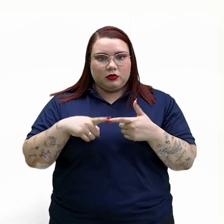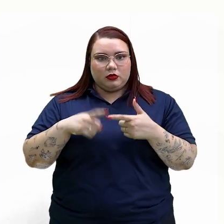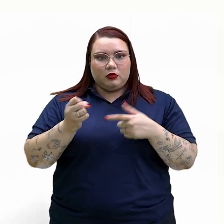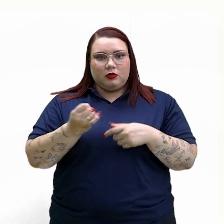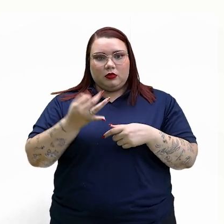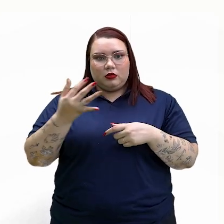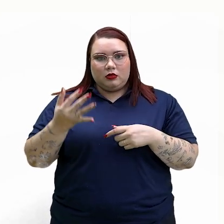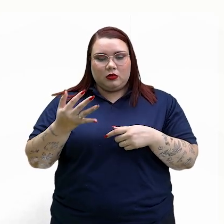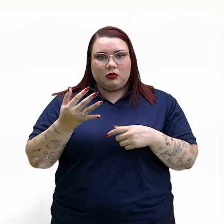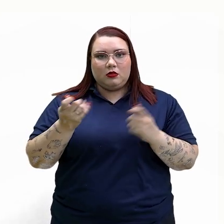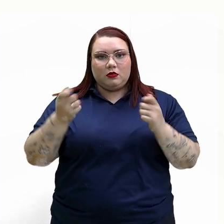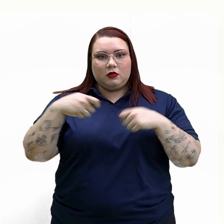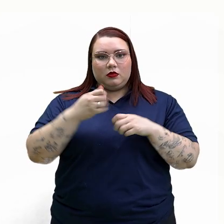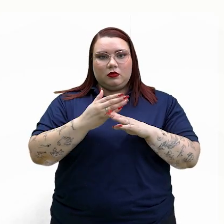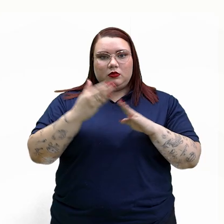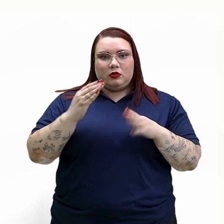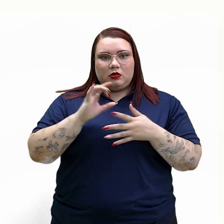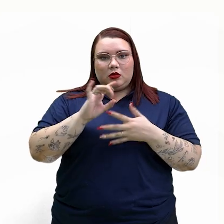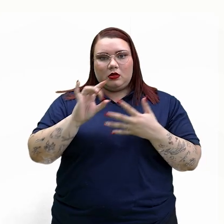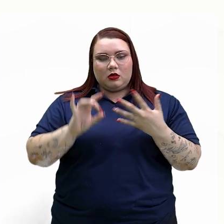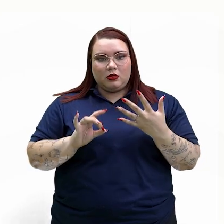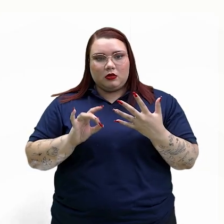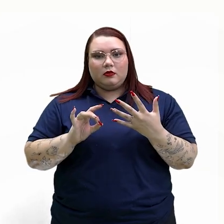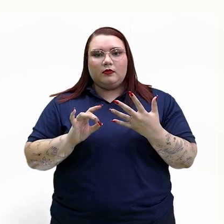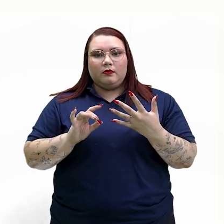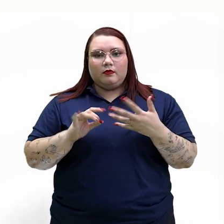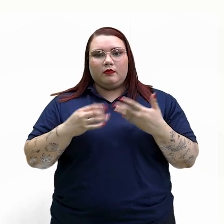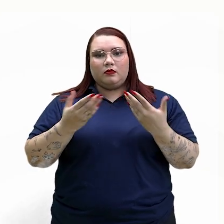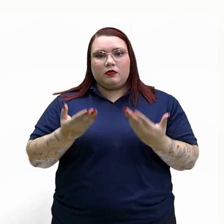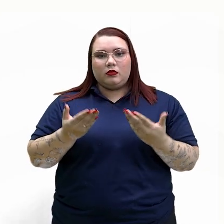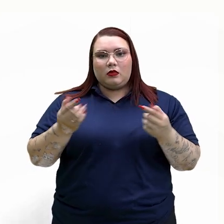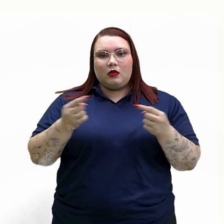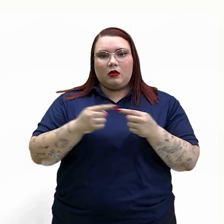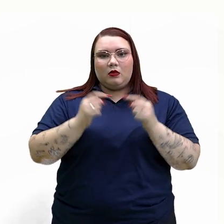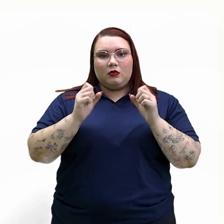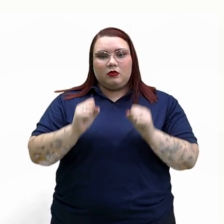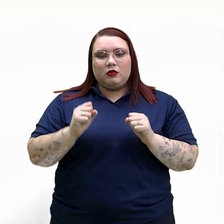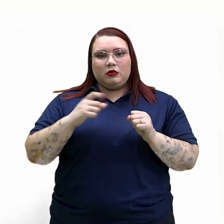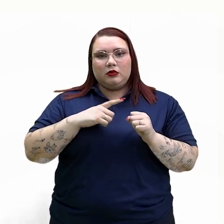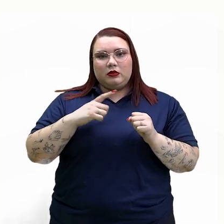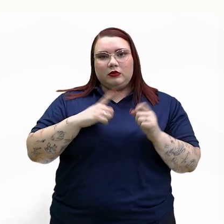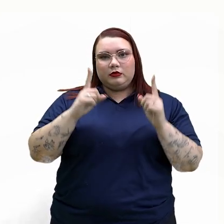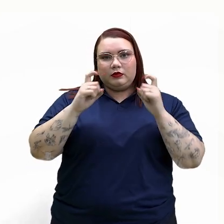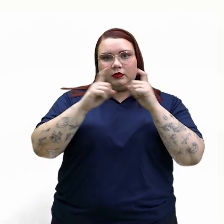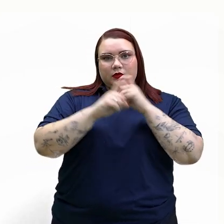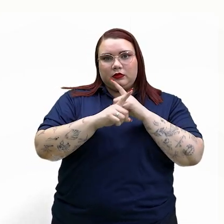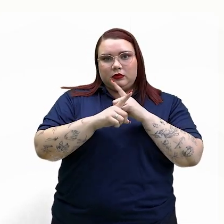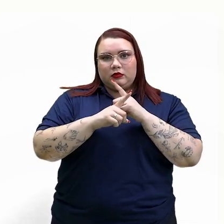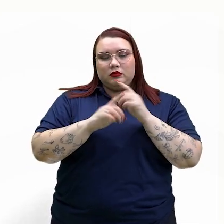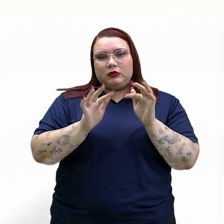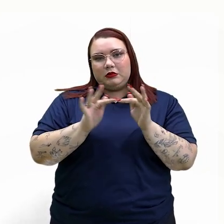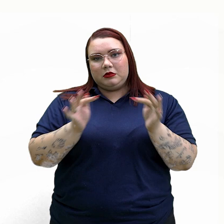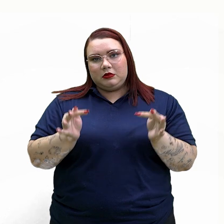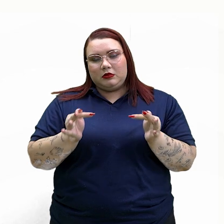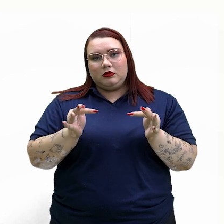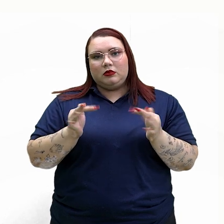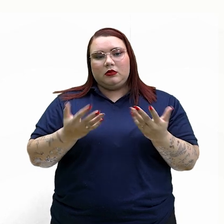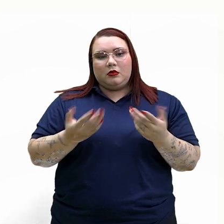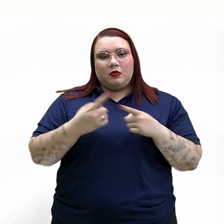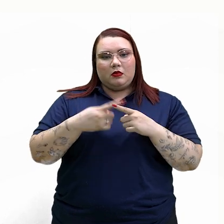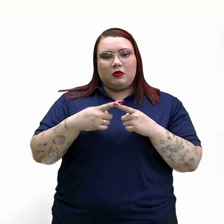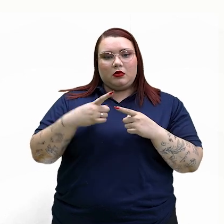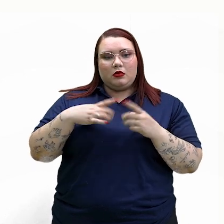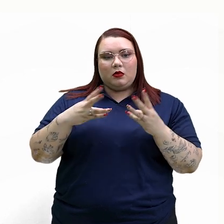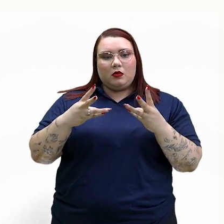eu consigo determinar o valor de cada ângulozinho, eu poderia ter me enrolado numa questão extremamente simples, ó. Conta em